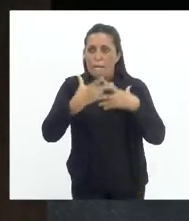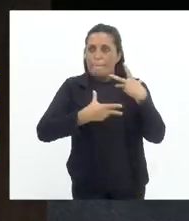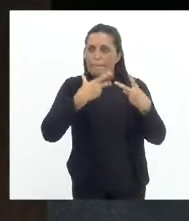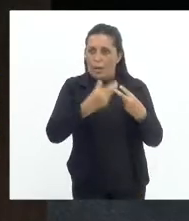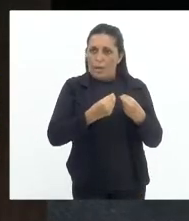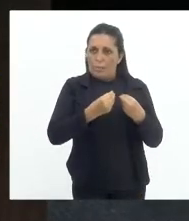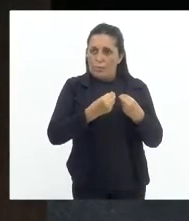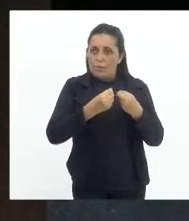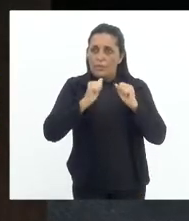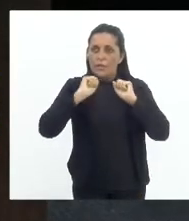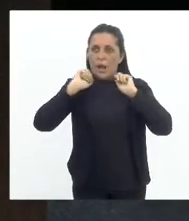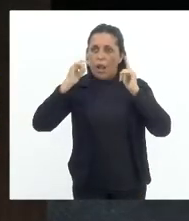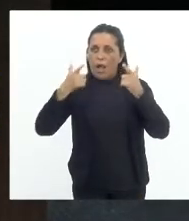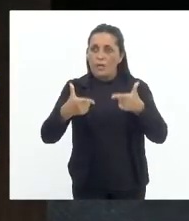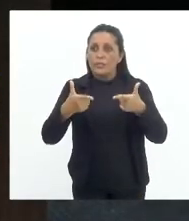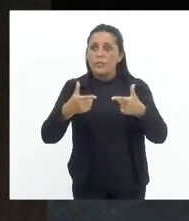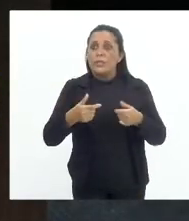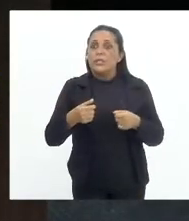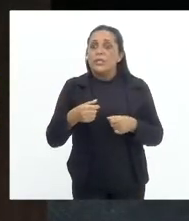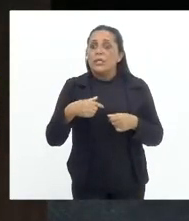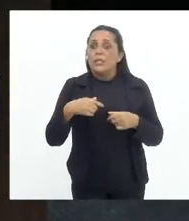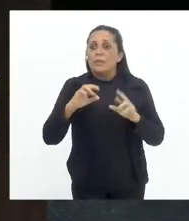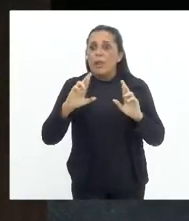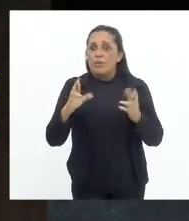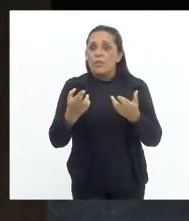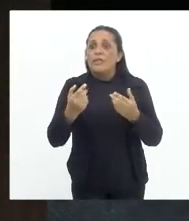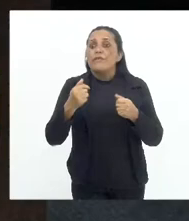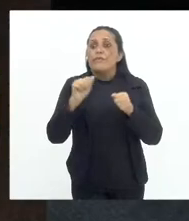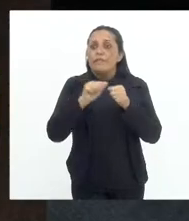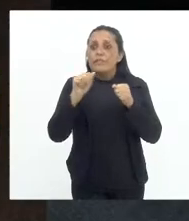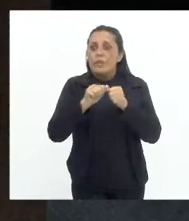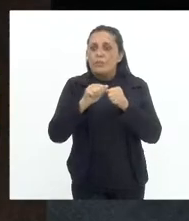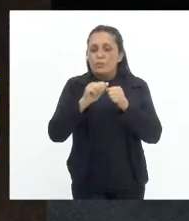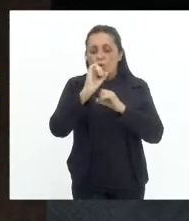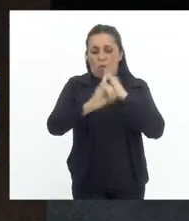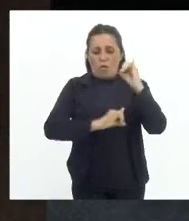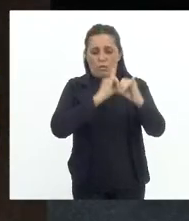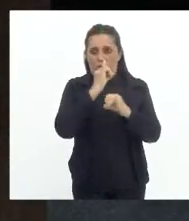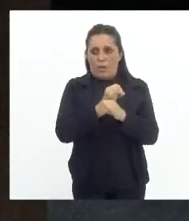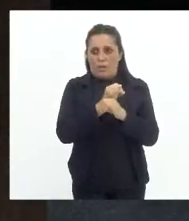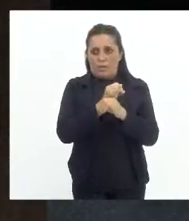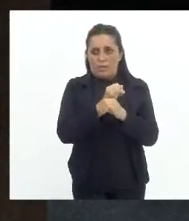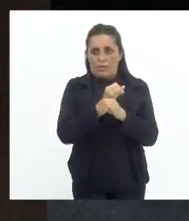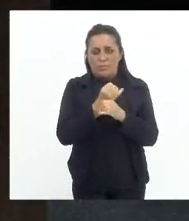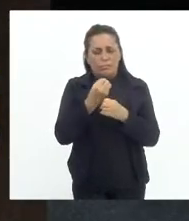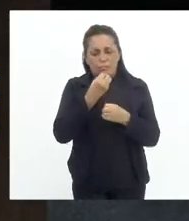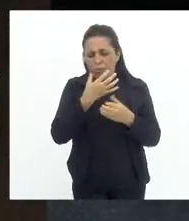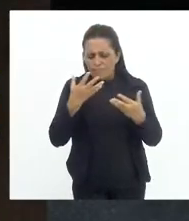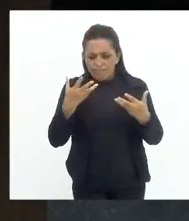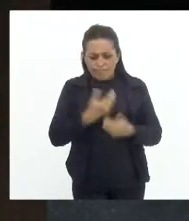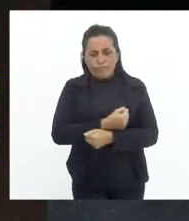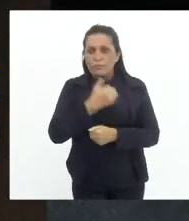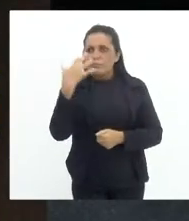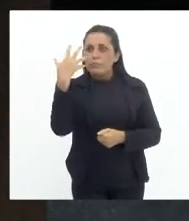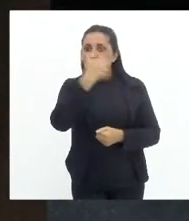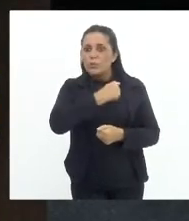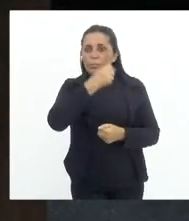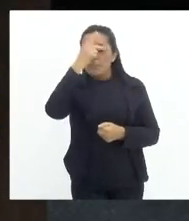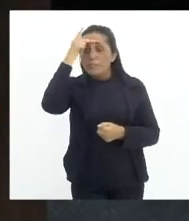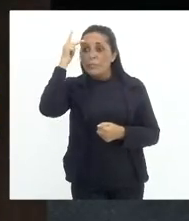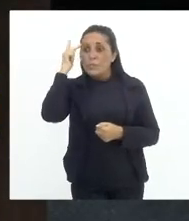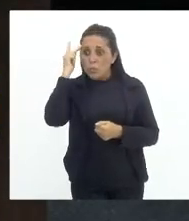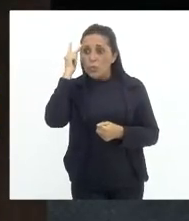prêmio da lerd e depois fizemos o evento online foi muito bonito as pessoas